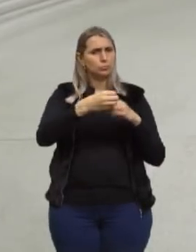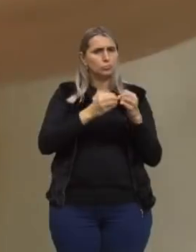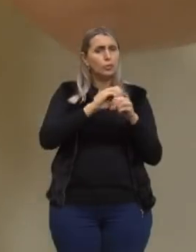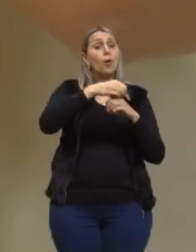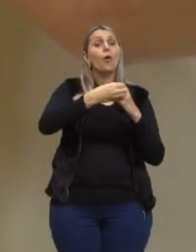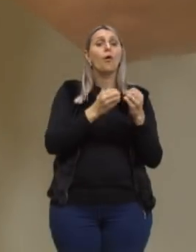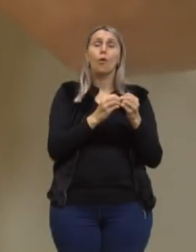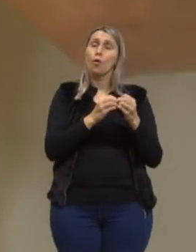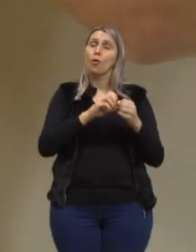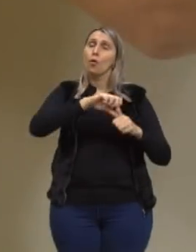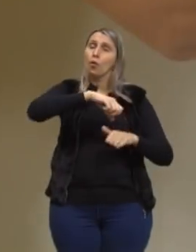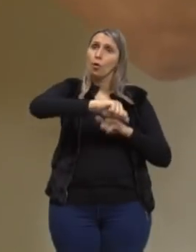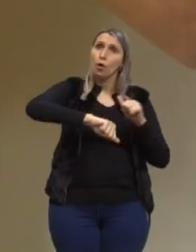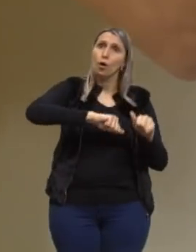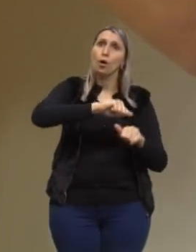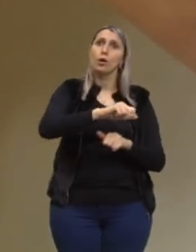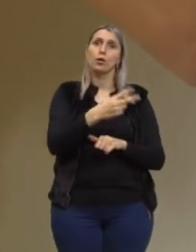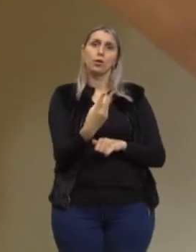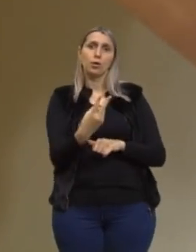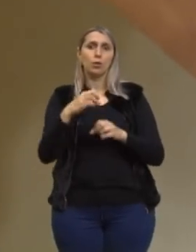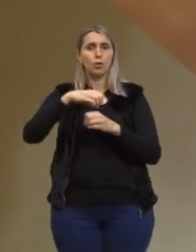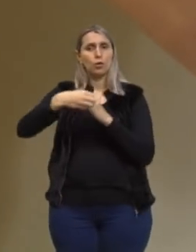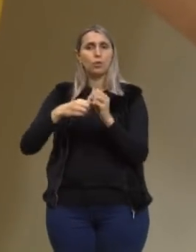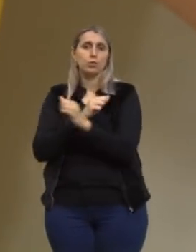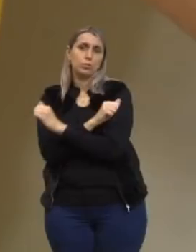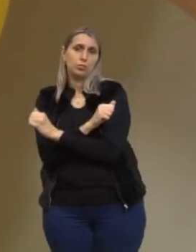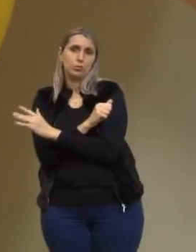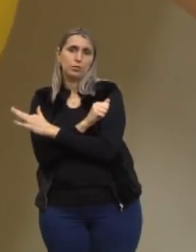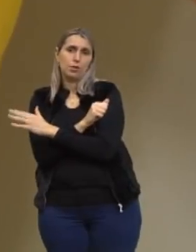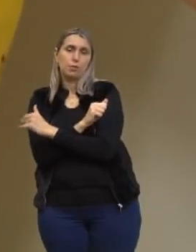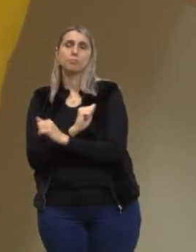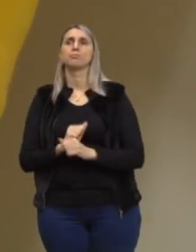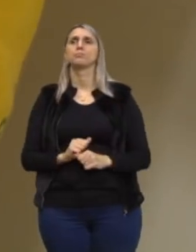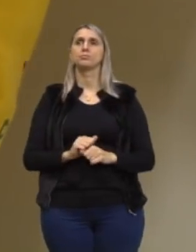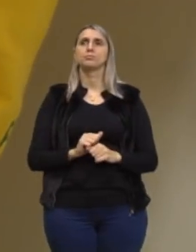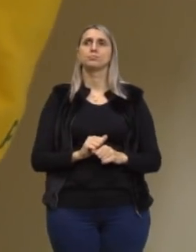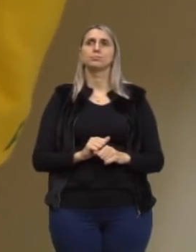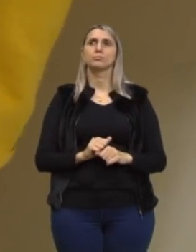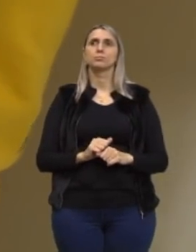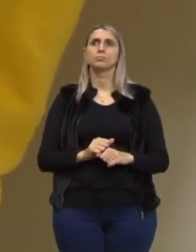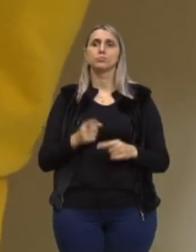é convertida em duas moléculas de ácido lático